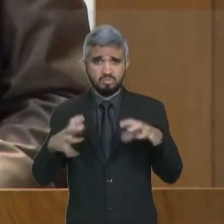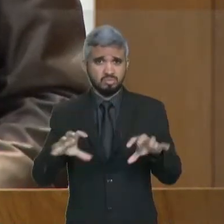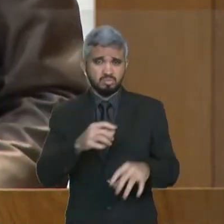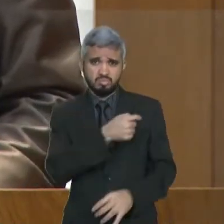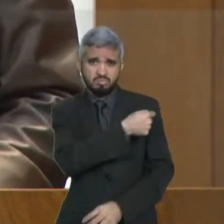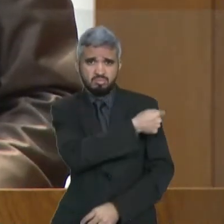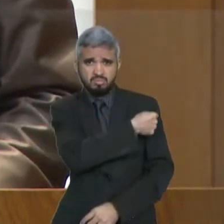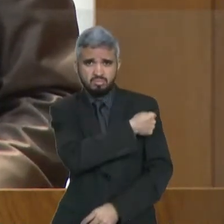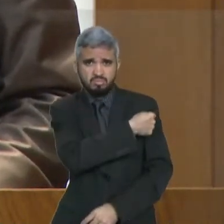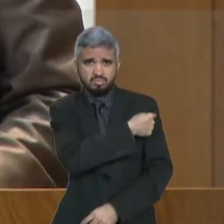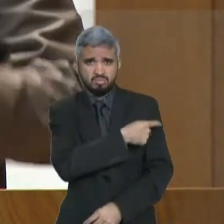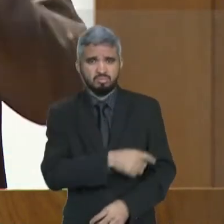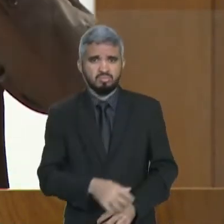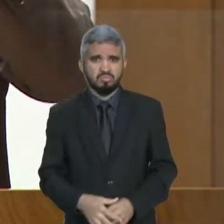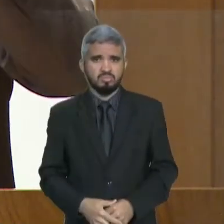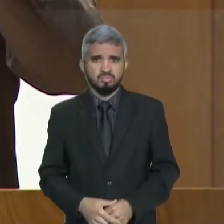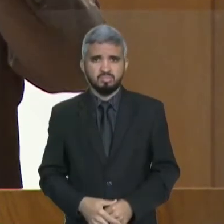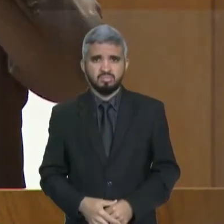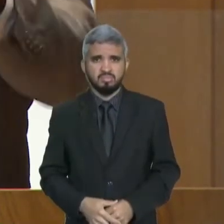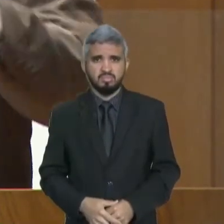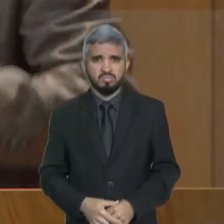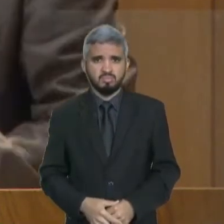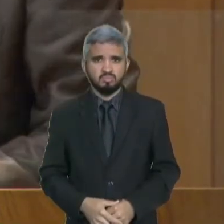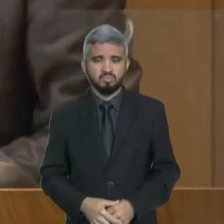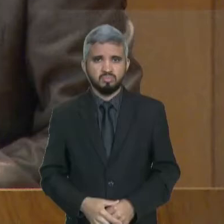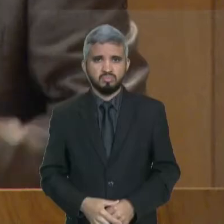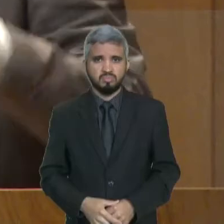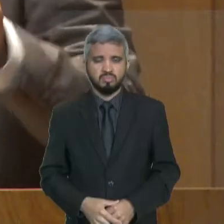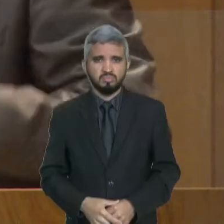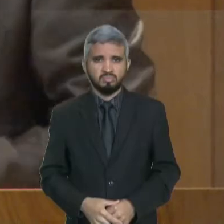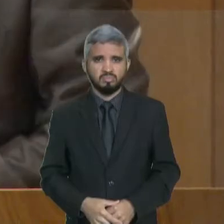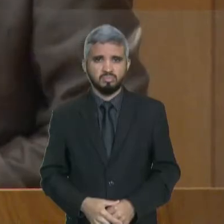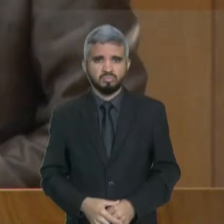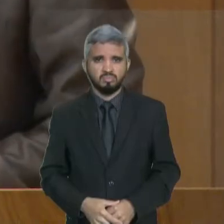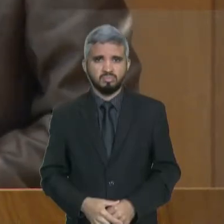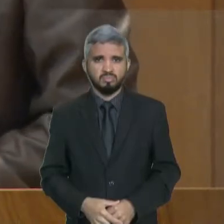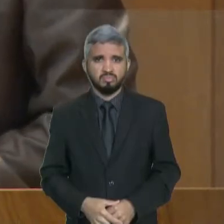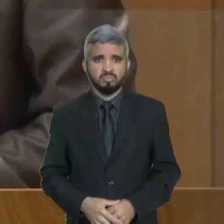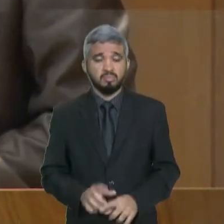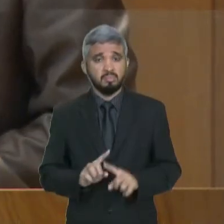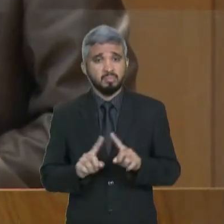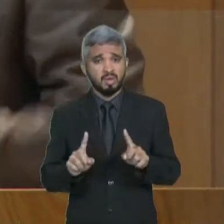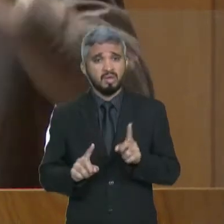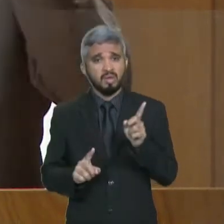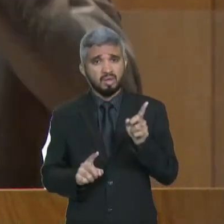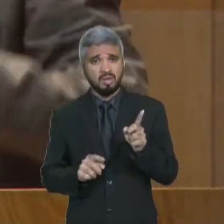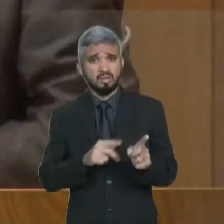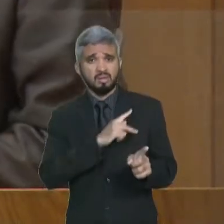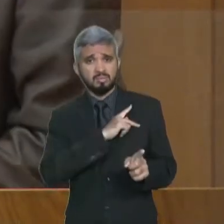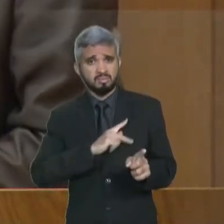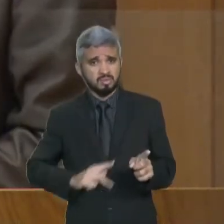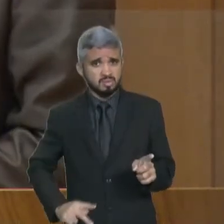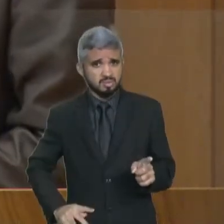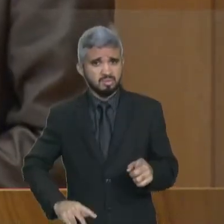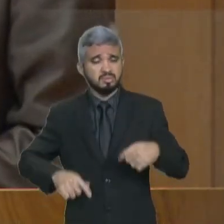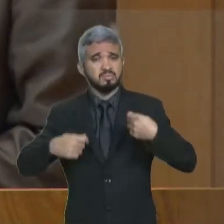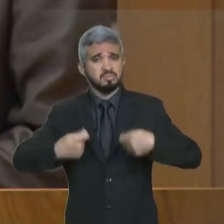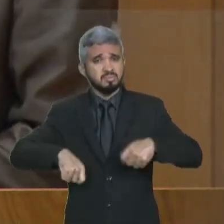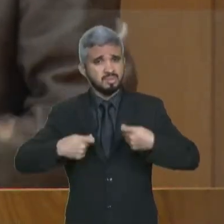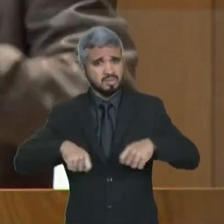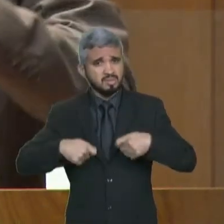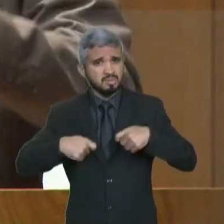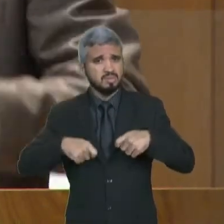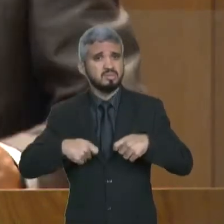vacinar os itens tem que ser dos líderes e deve ser dos líderes